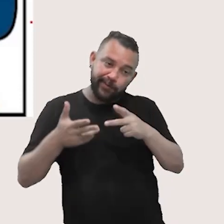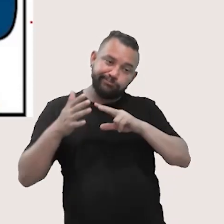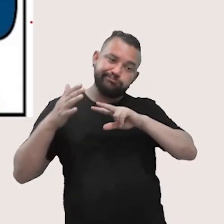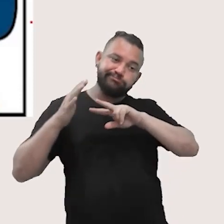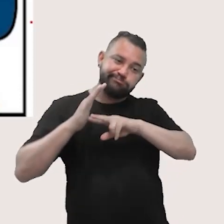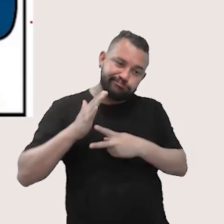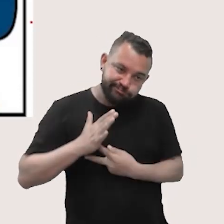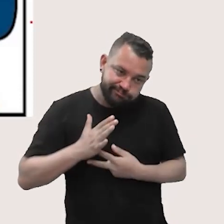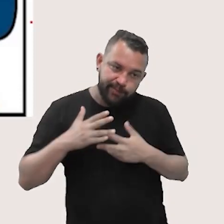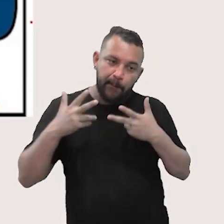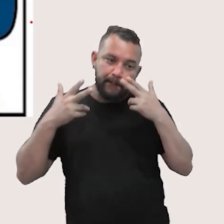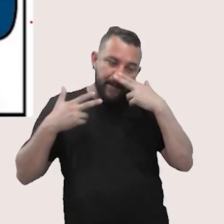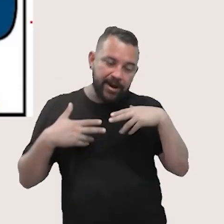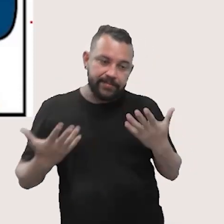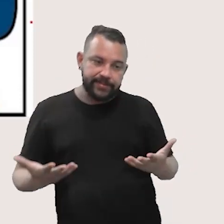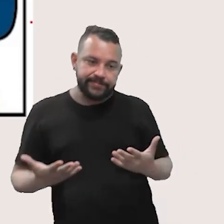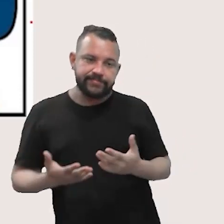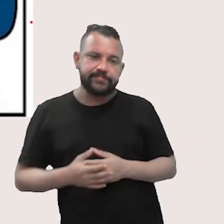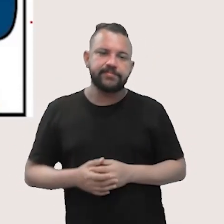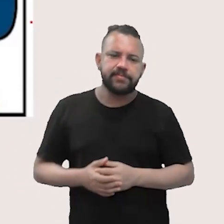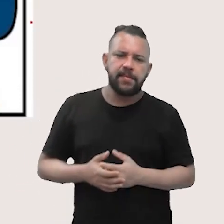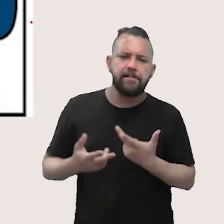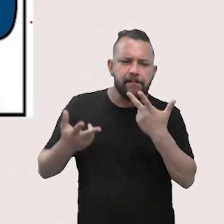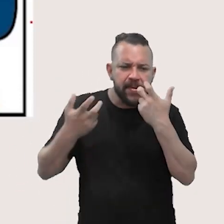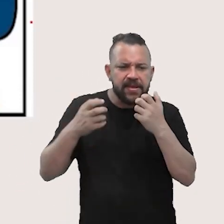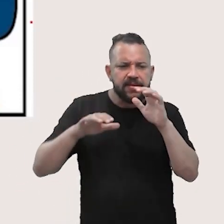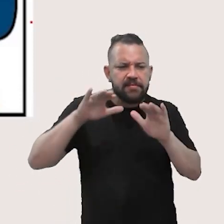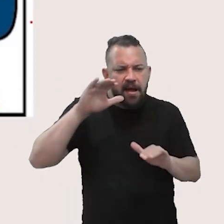marcar exatamente a variação